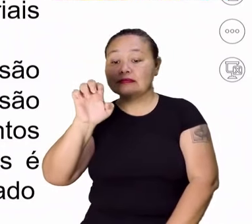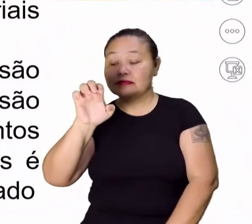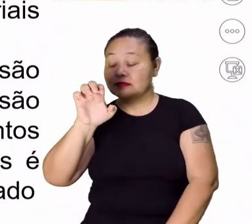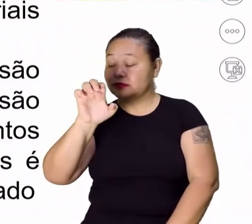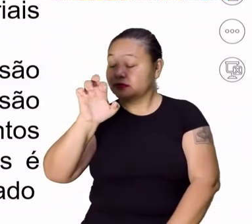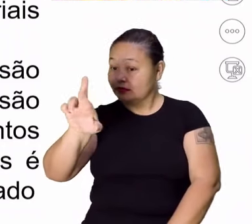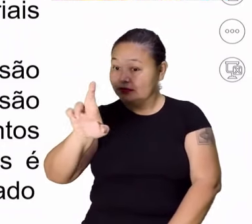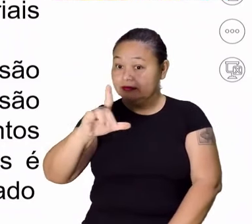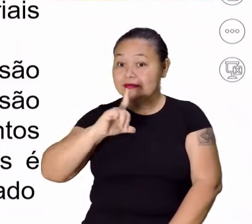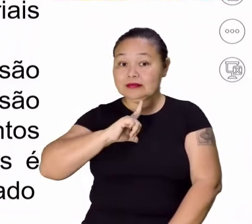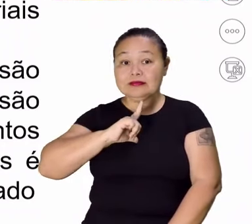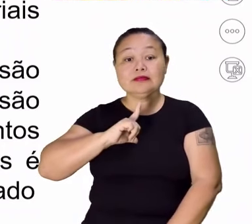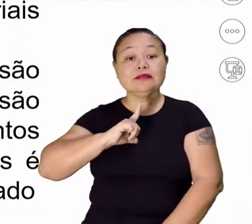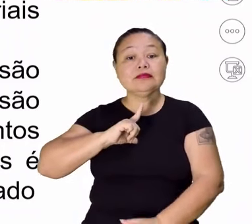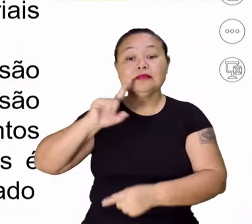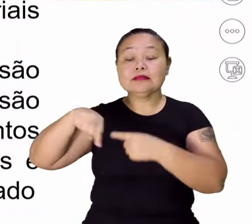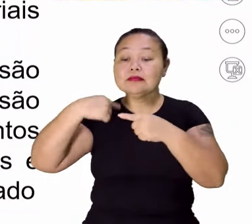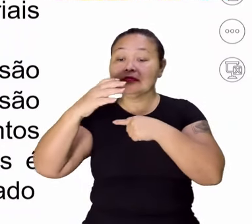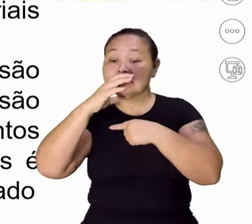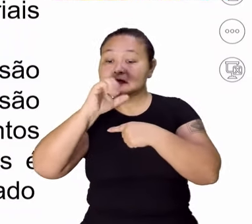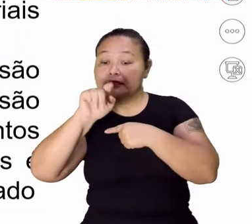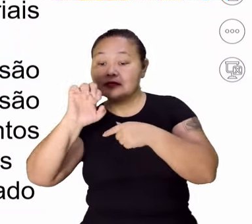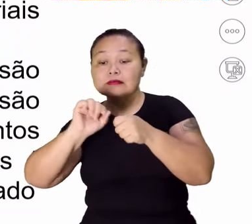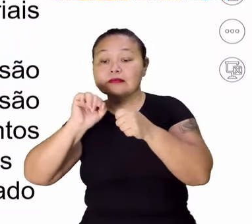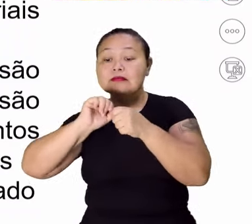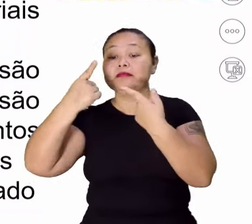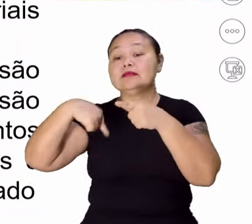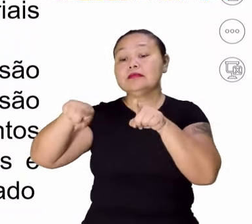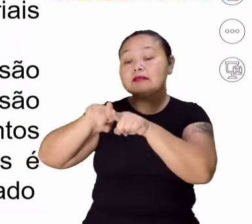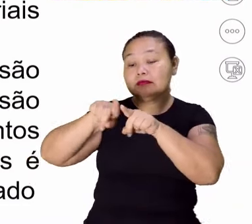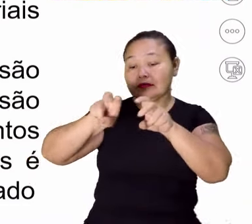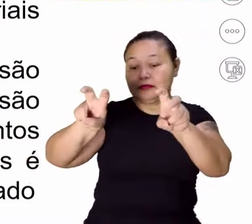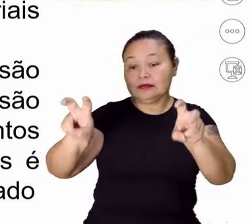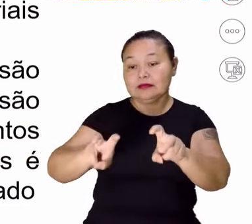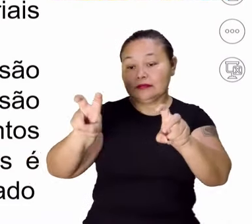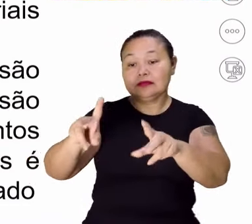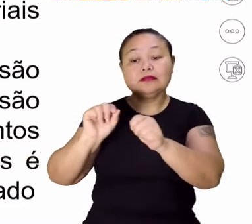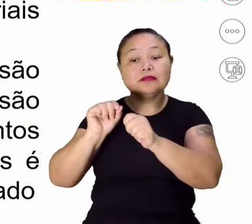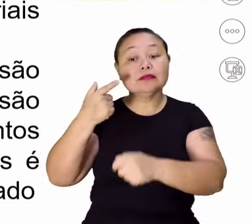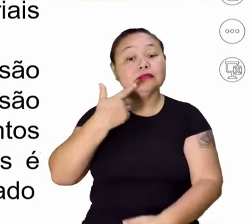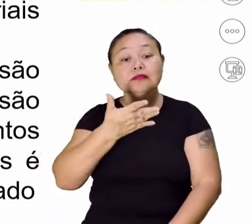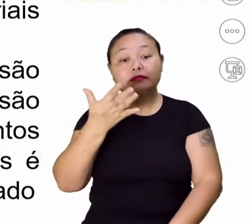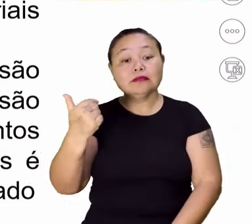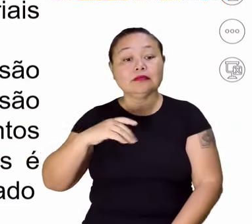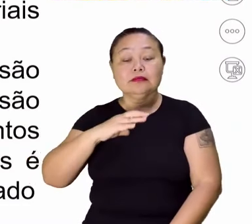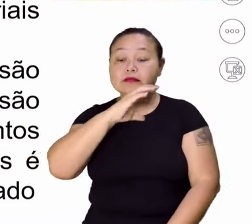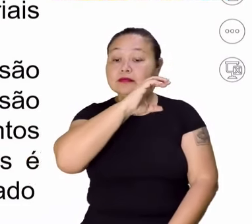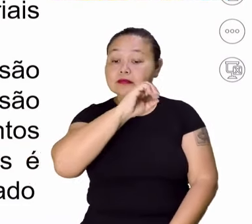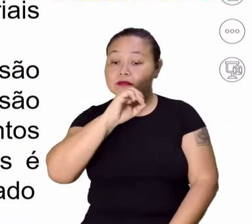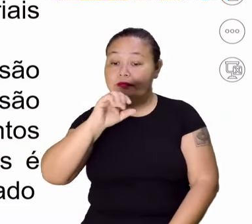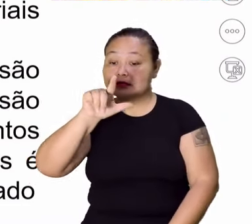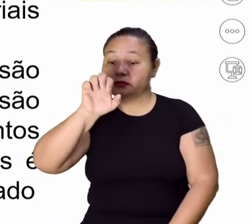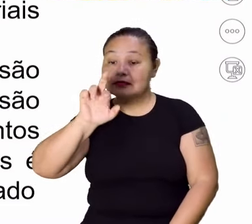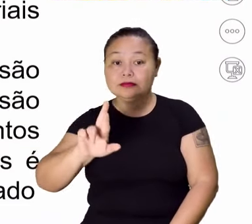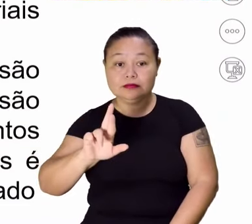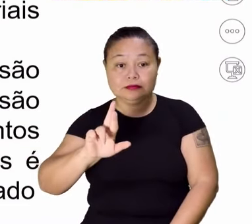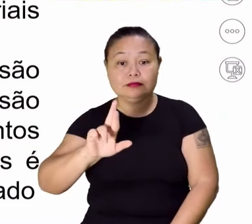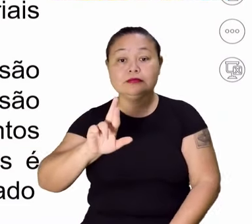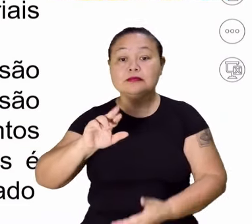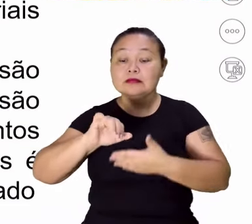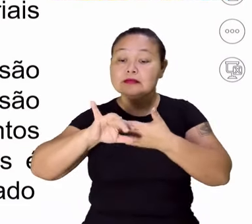O dissipador de calor. Hoje fala muito de cooler, que é mais computador e tudo, né? Ó, vamos lá. O cooler e